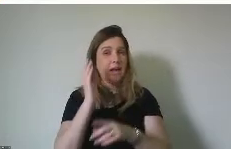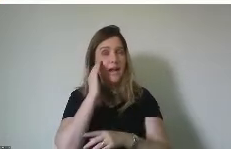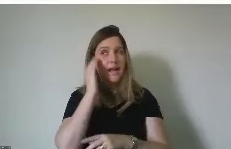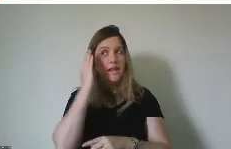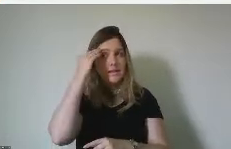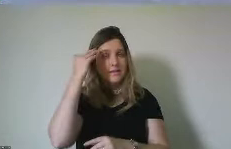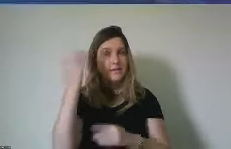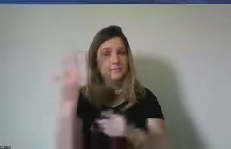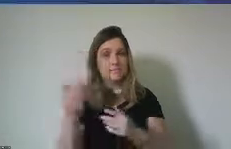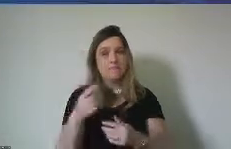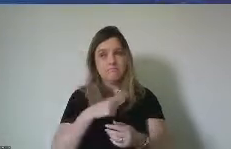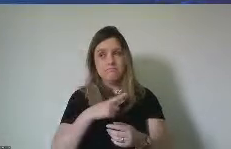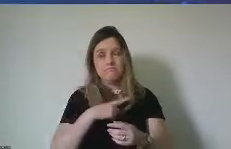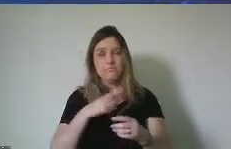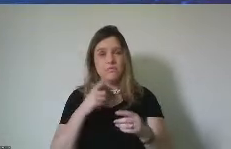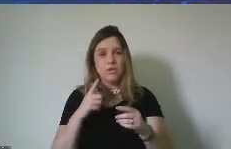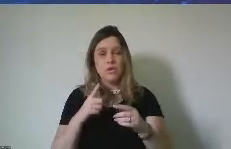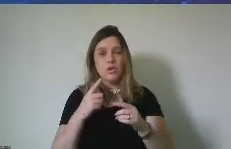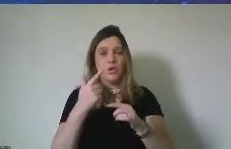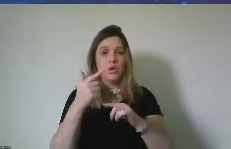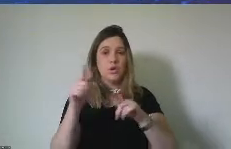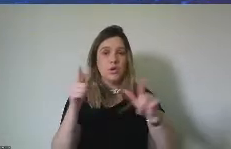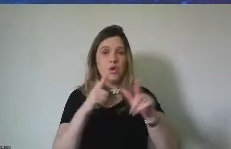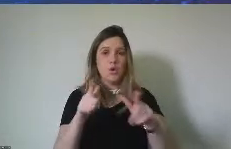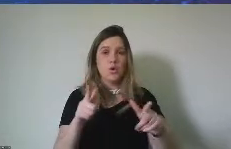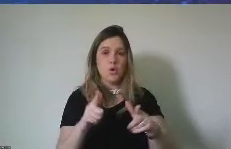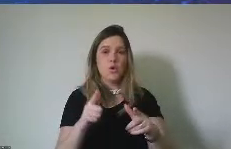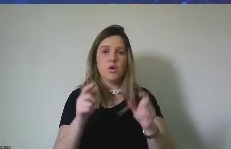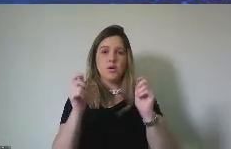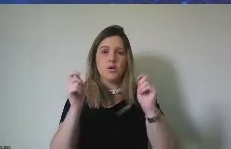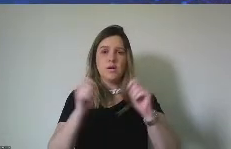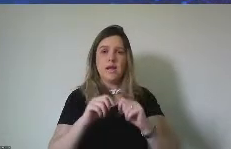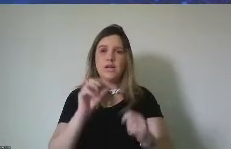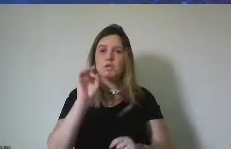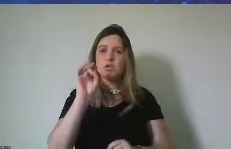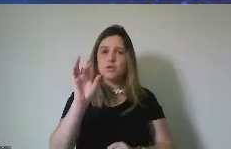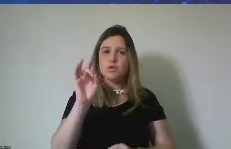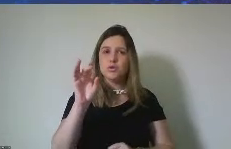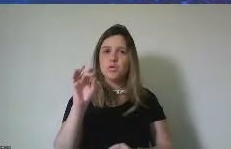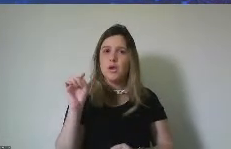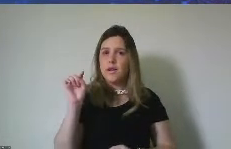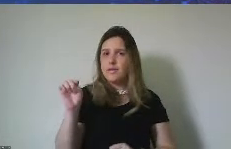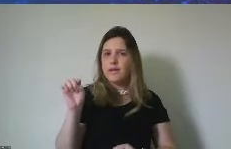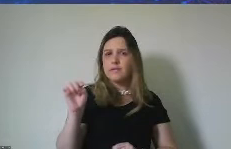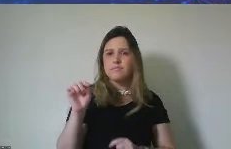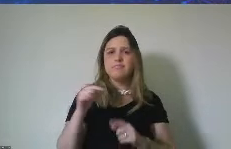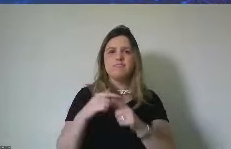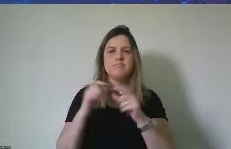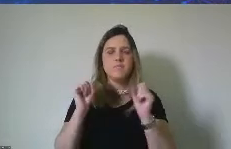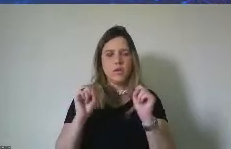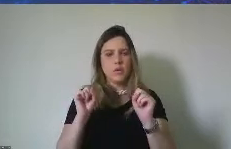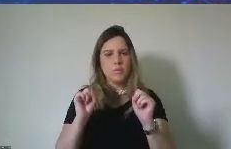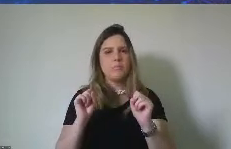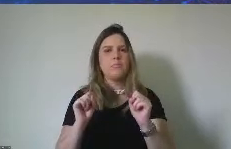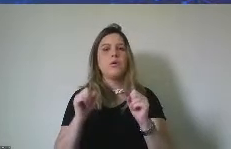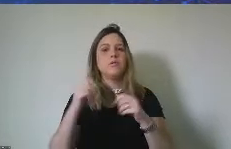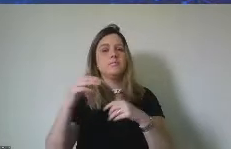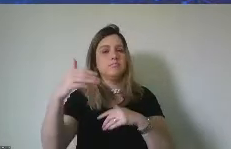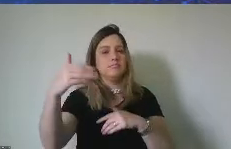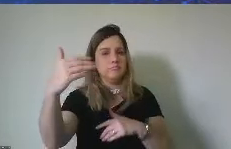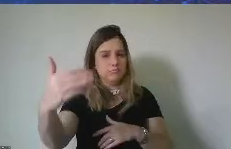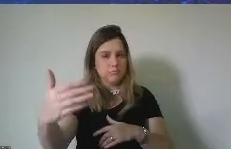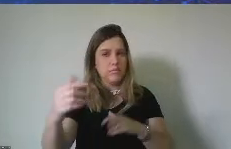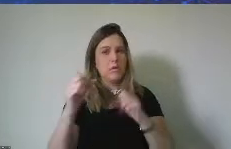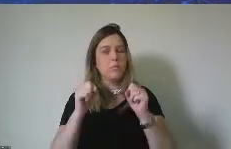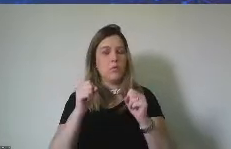a 3 GB de um eletronizado na região Nordeste só até o final dessa década tá fora o que pode vir lá para frente fora o que pode vir